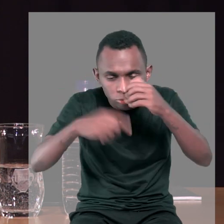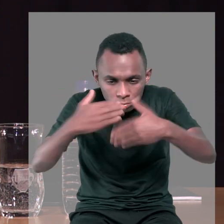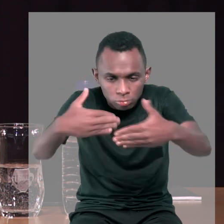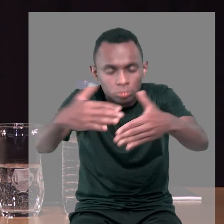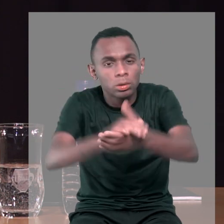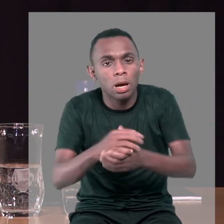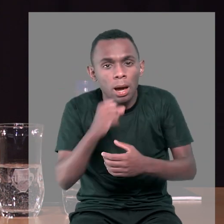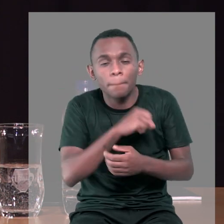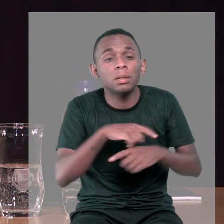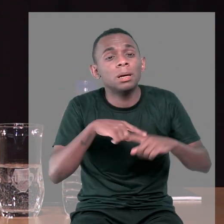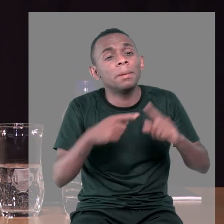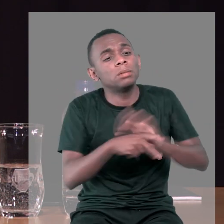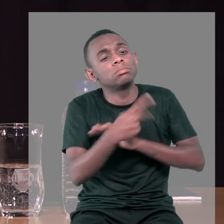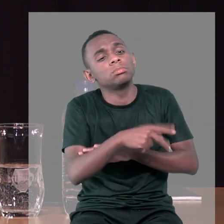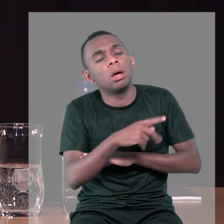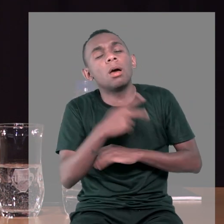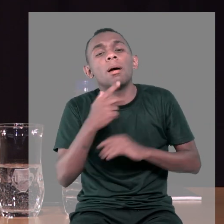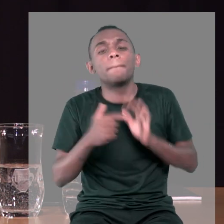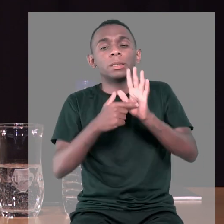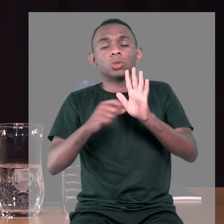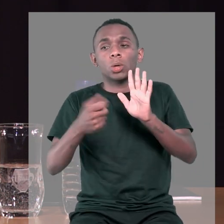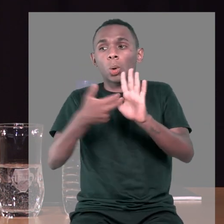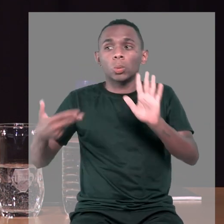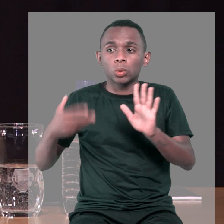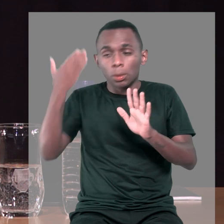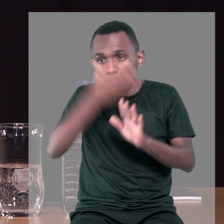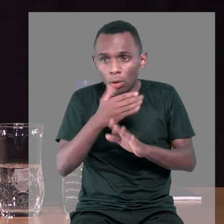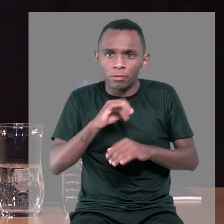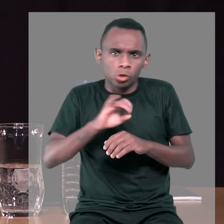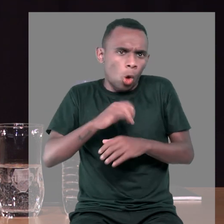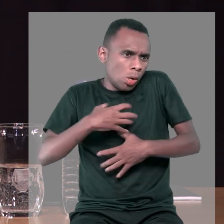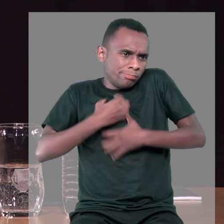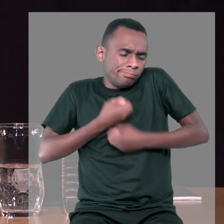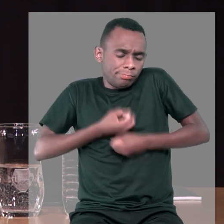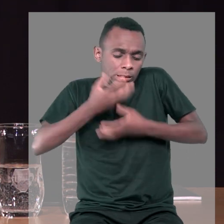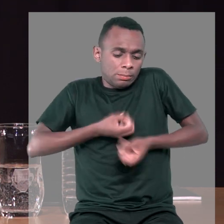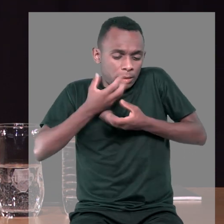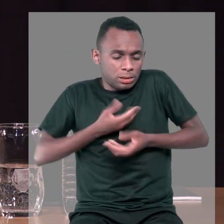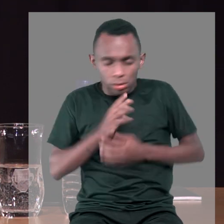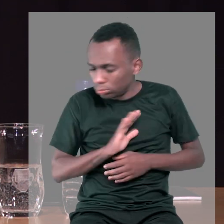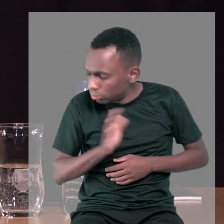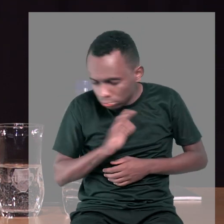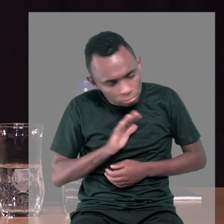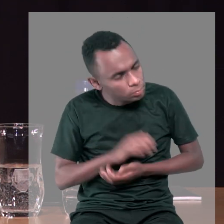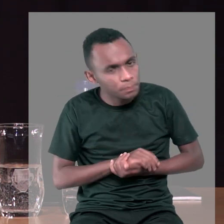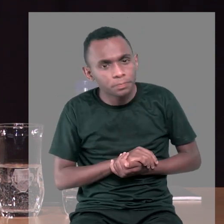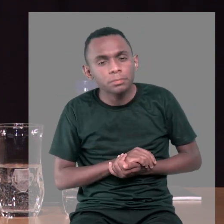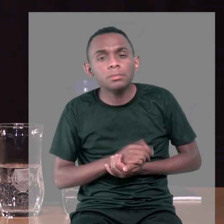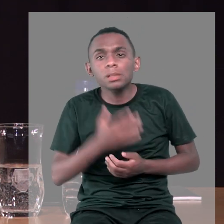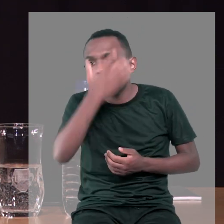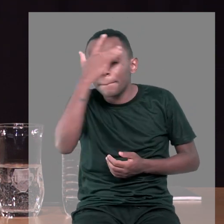circunstâncias, diria, ele substituía uma proposição por um